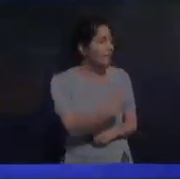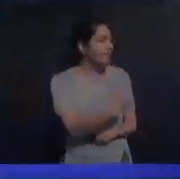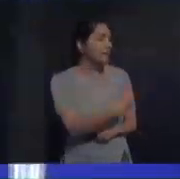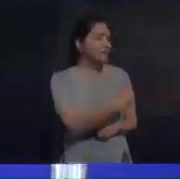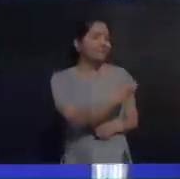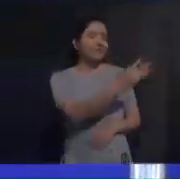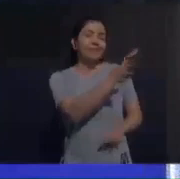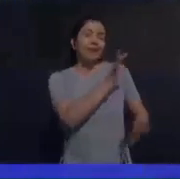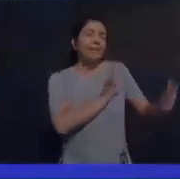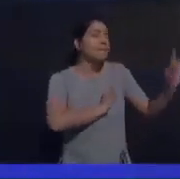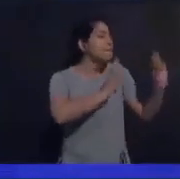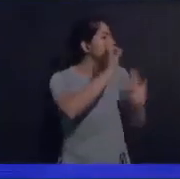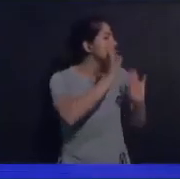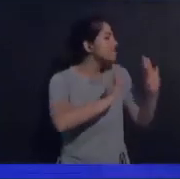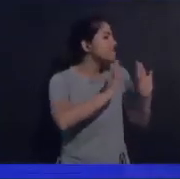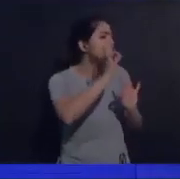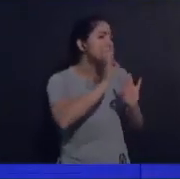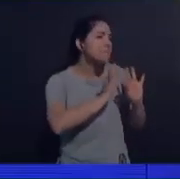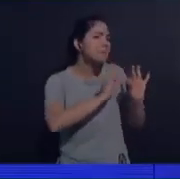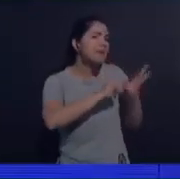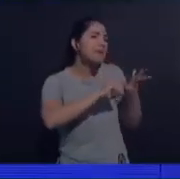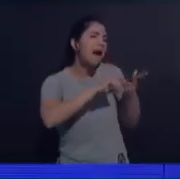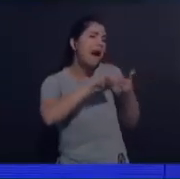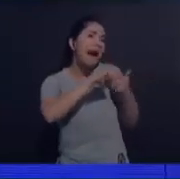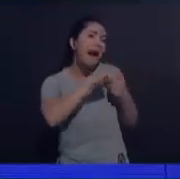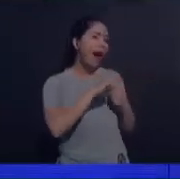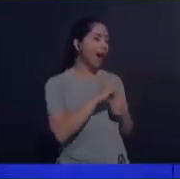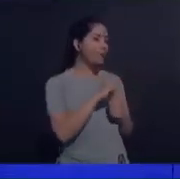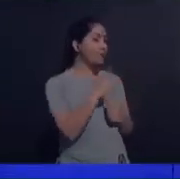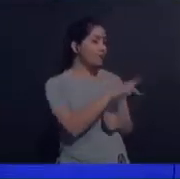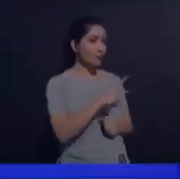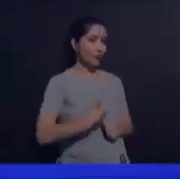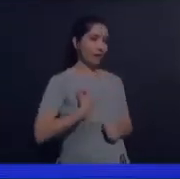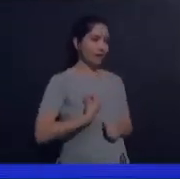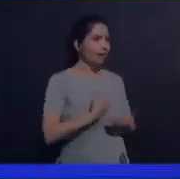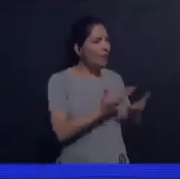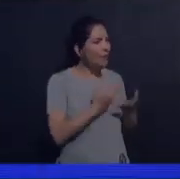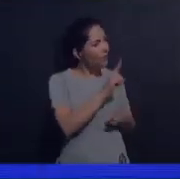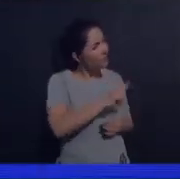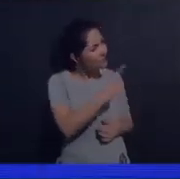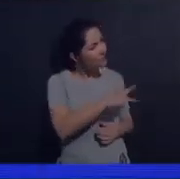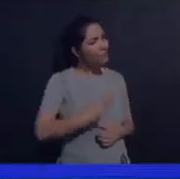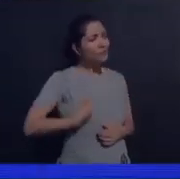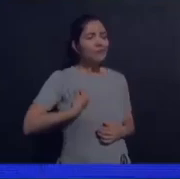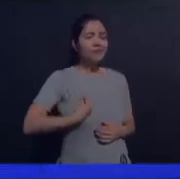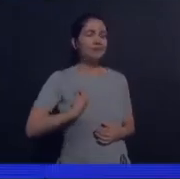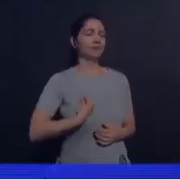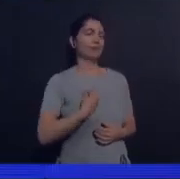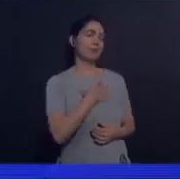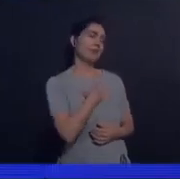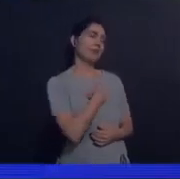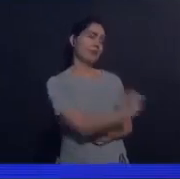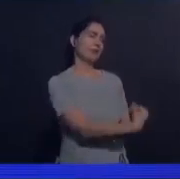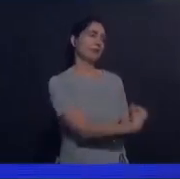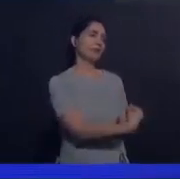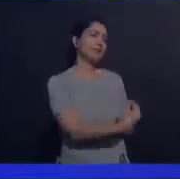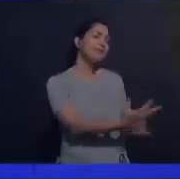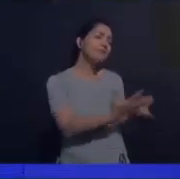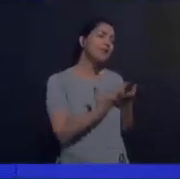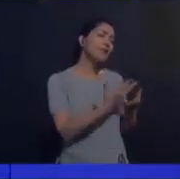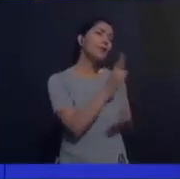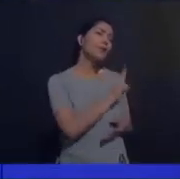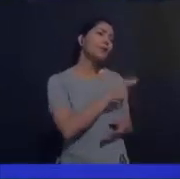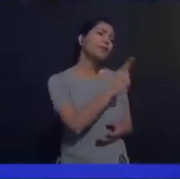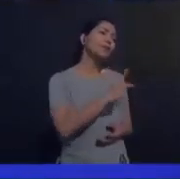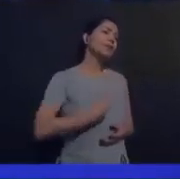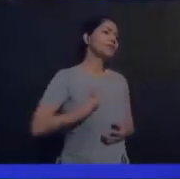lindos para cumprir na sua vida. Eu quero te usar tanto, filha. Eu quero te usar de